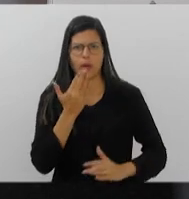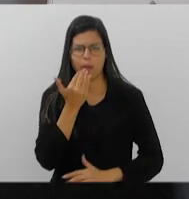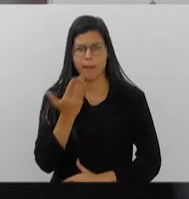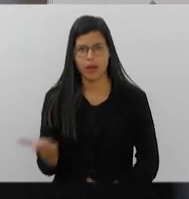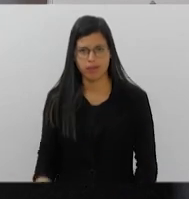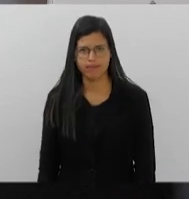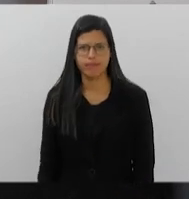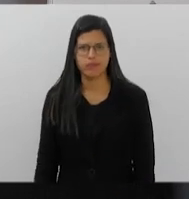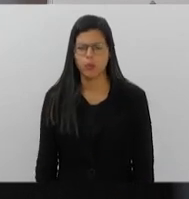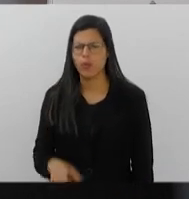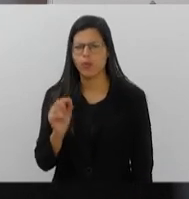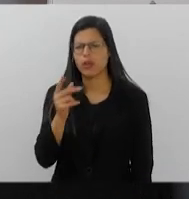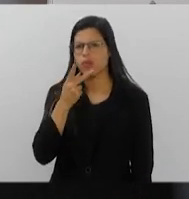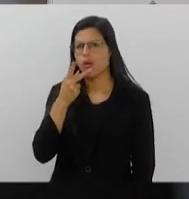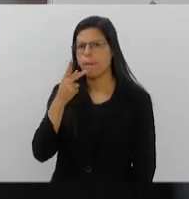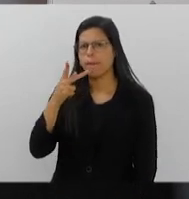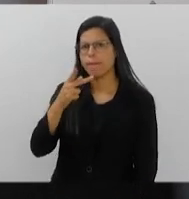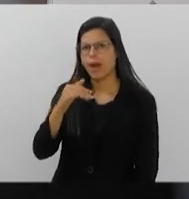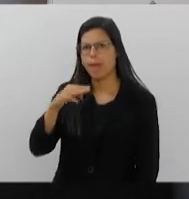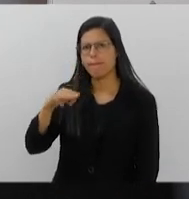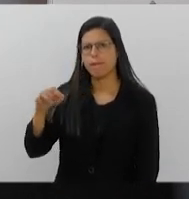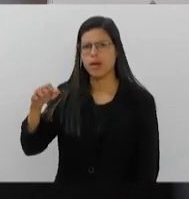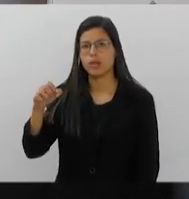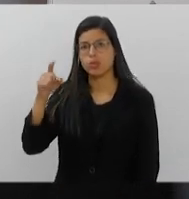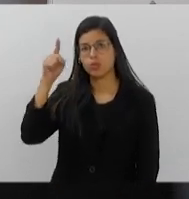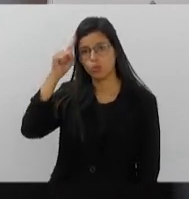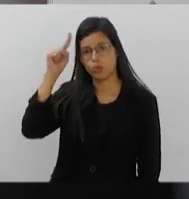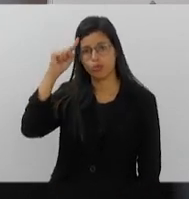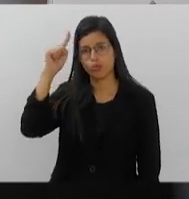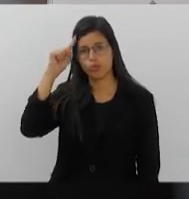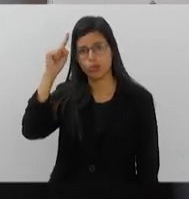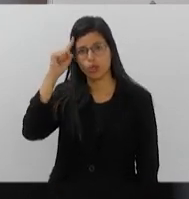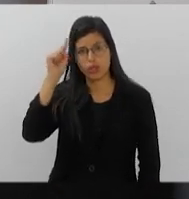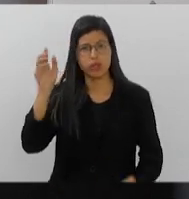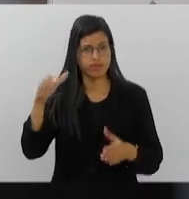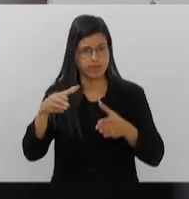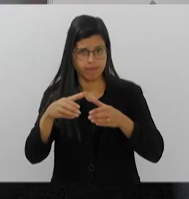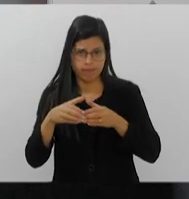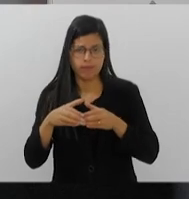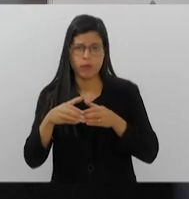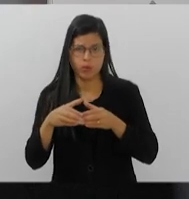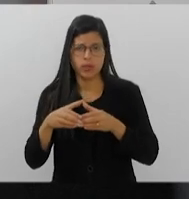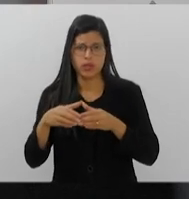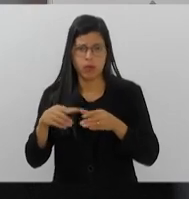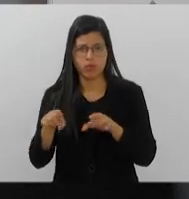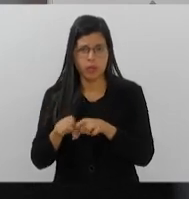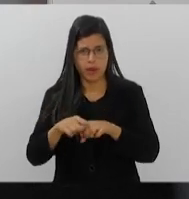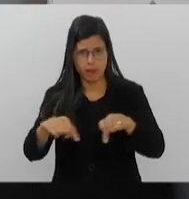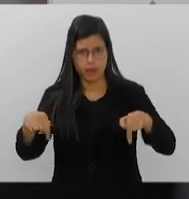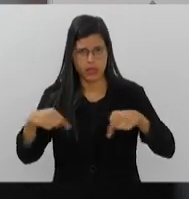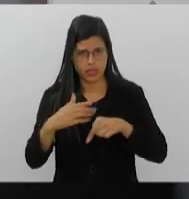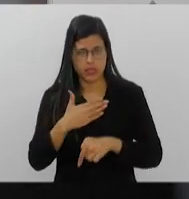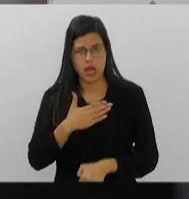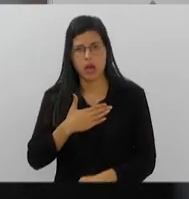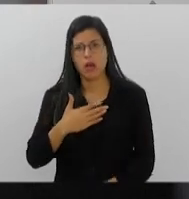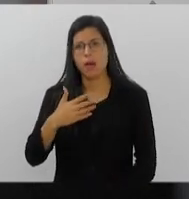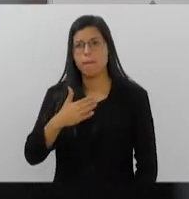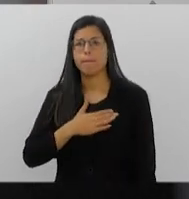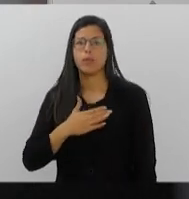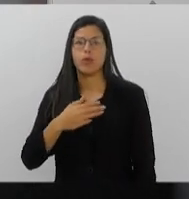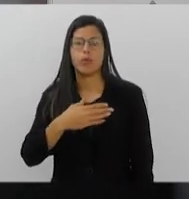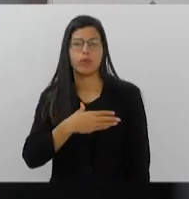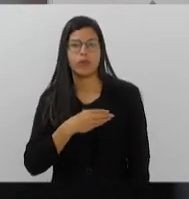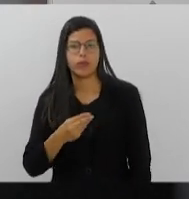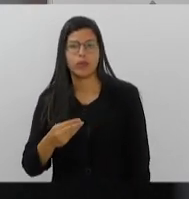O que dizer para uma mãe, para um pai, que todos os dias eu recebo na comissão e também no gabinete, dizendo, meu filho voltou a fazer